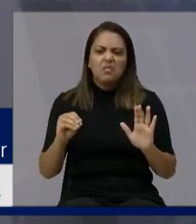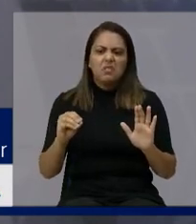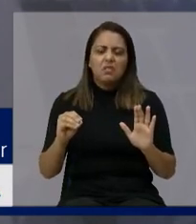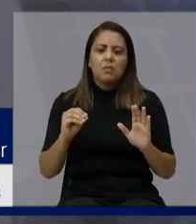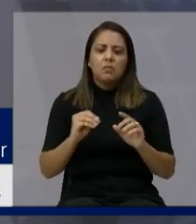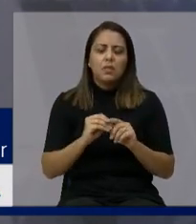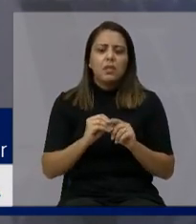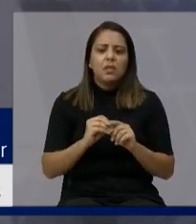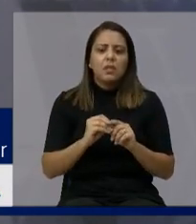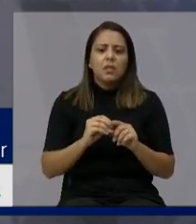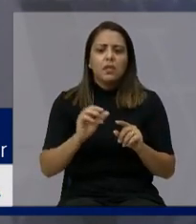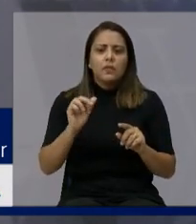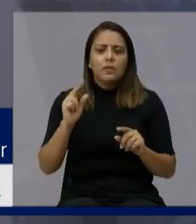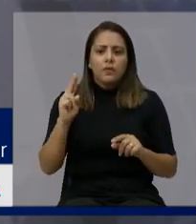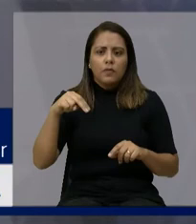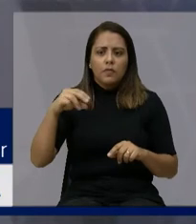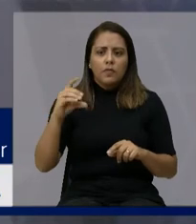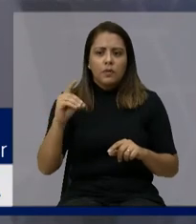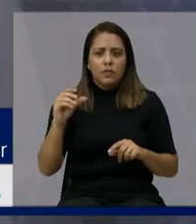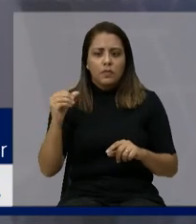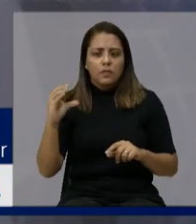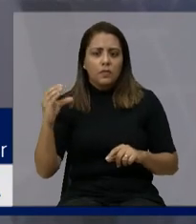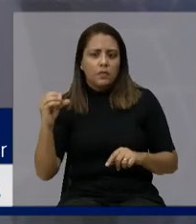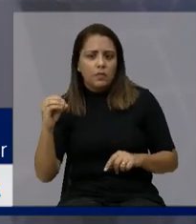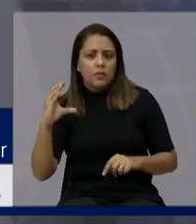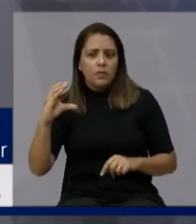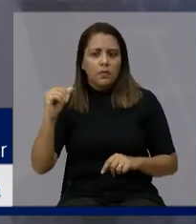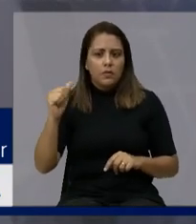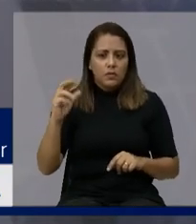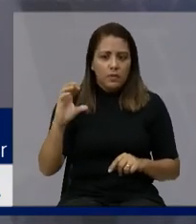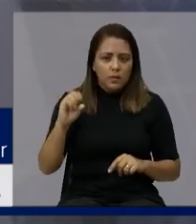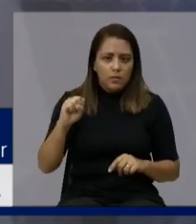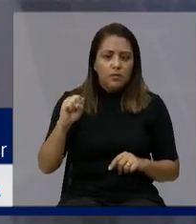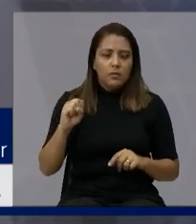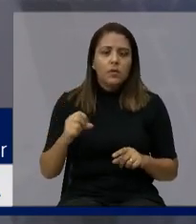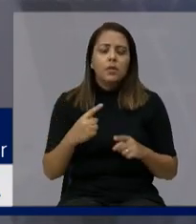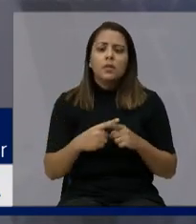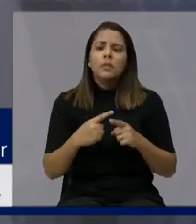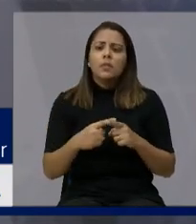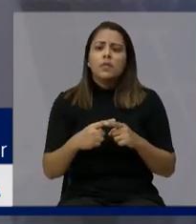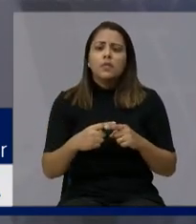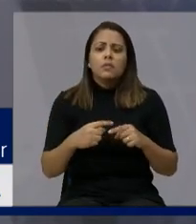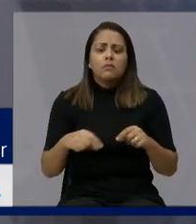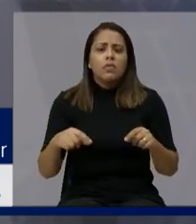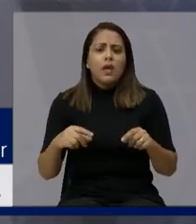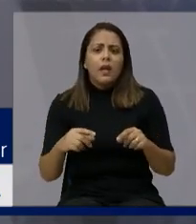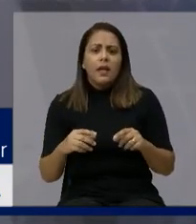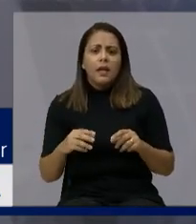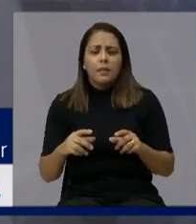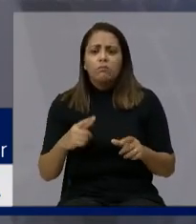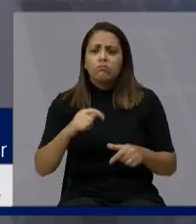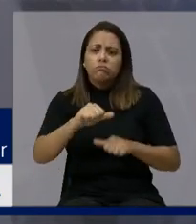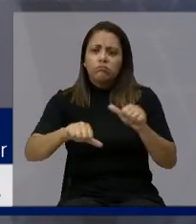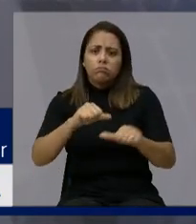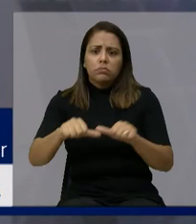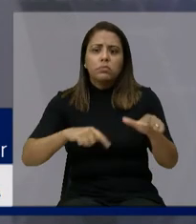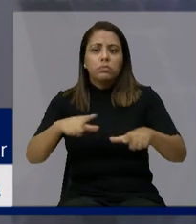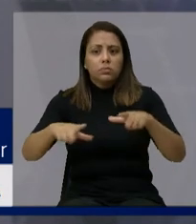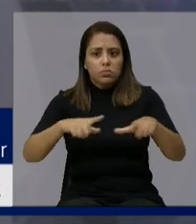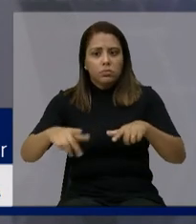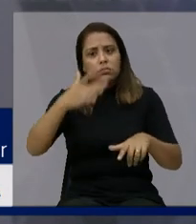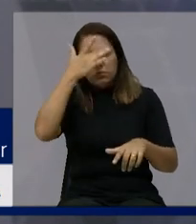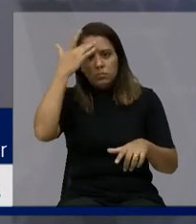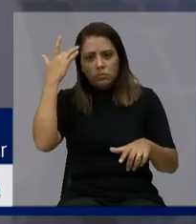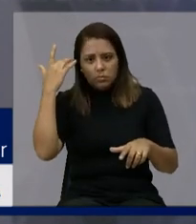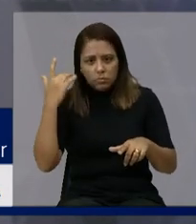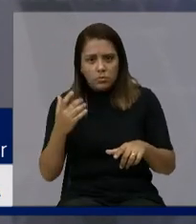Casa estão a escala de revezamento setorial, índice de reajuste econômico,